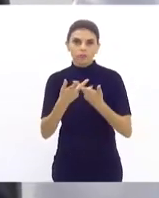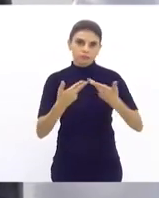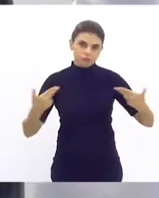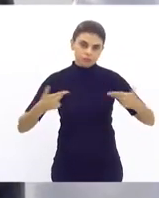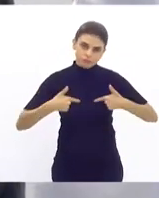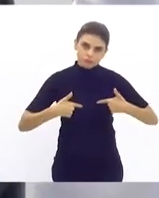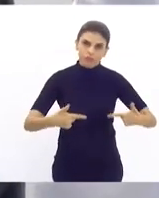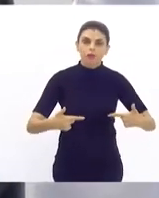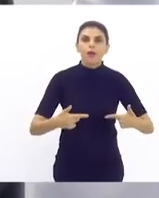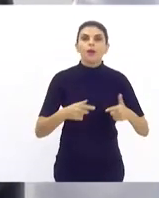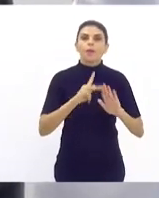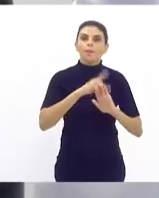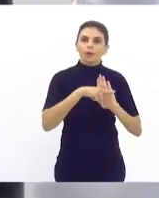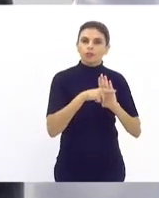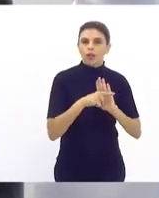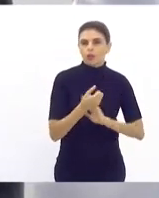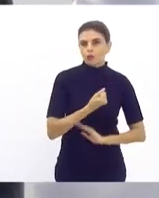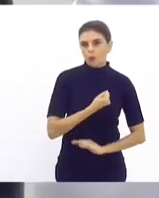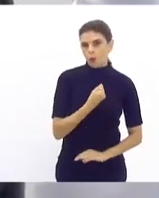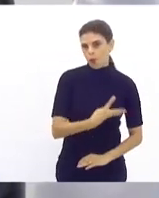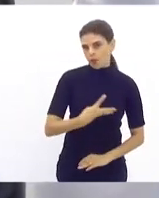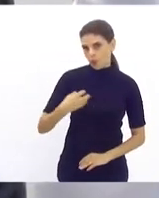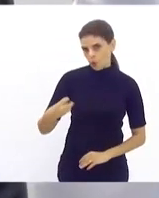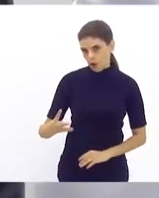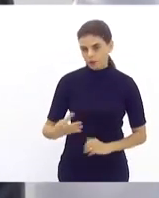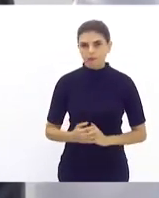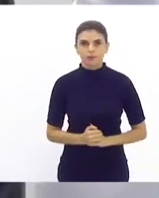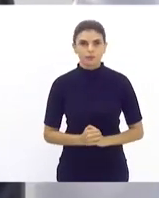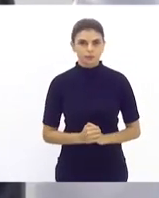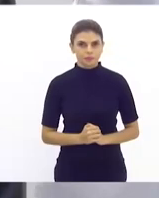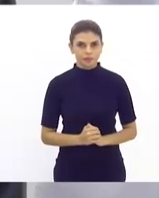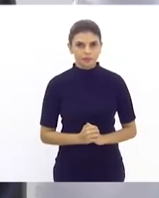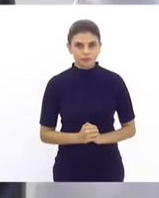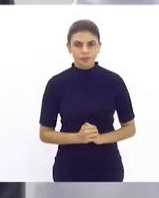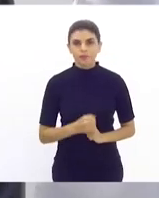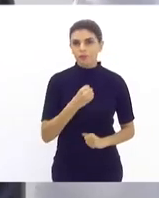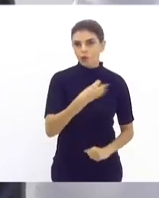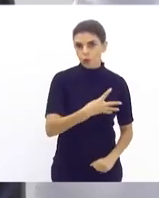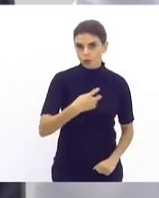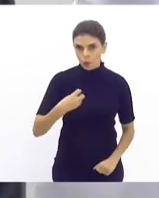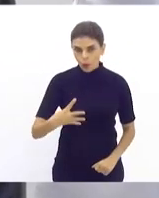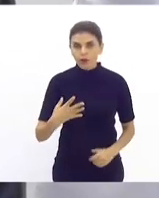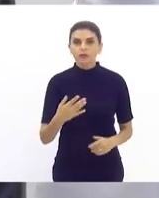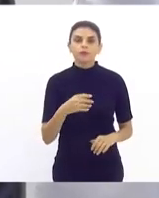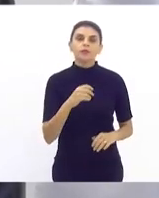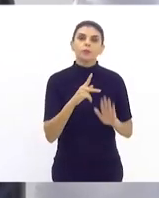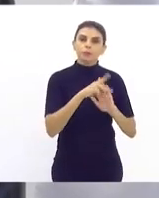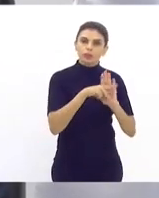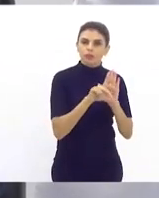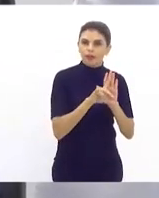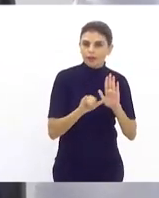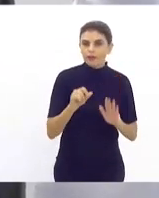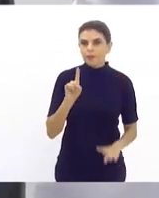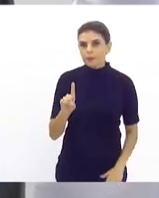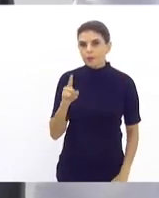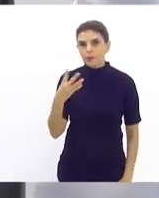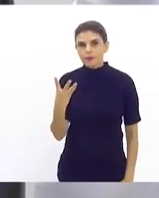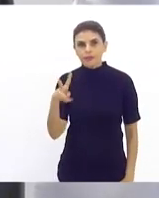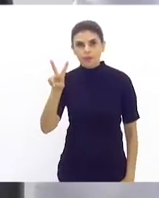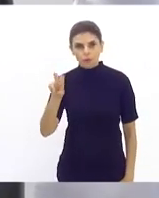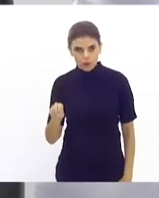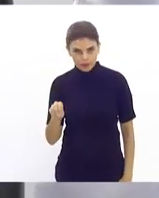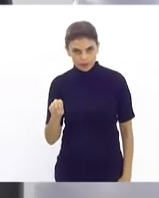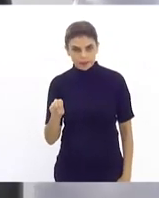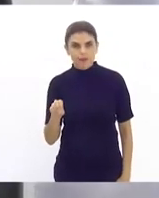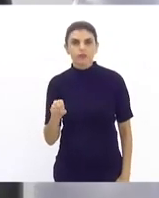providências. É o PL 44 da pauta, deputada Célia. 44 da pauta é o PL número 1450.